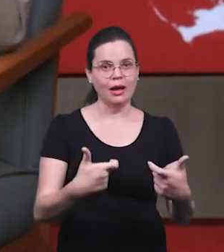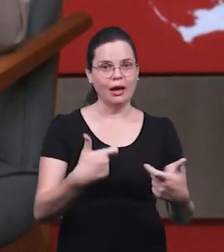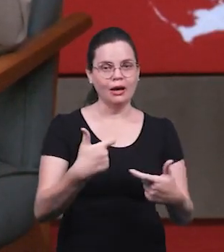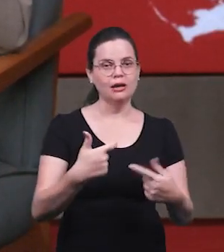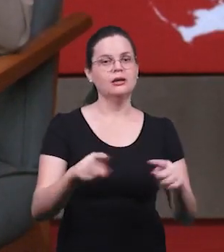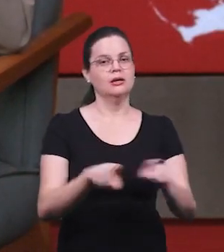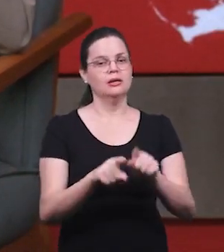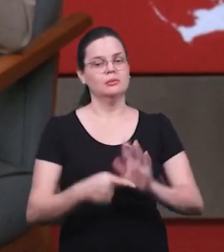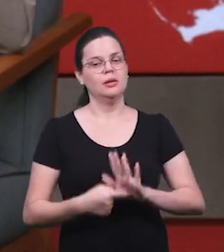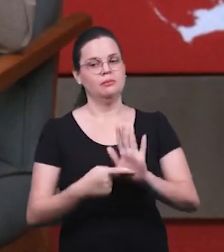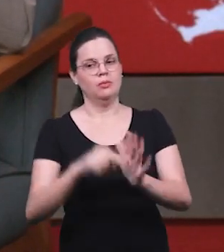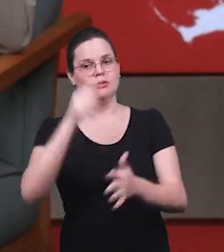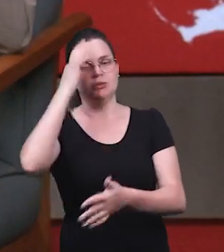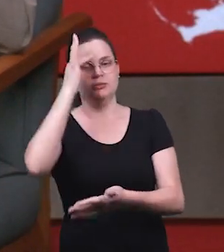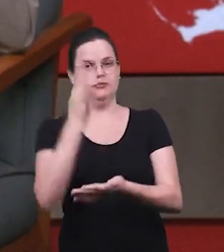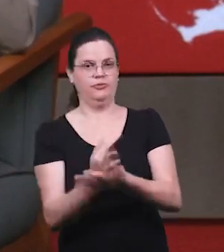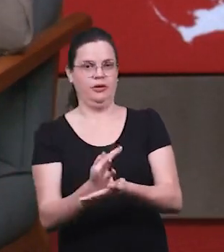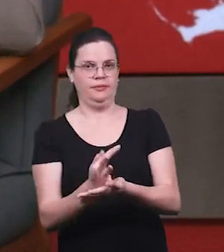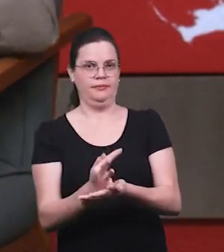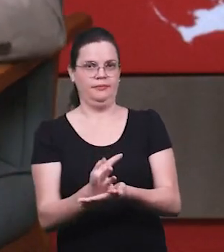define a fé.